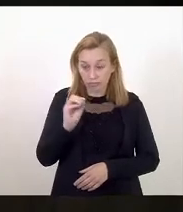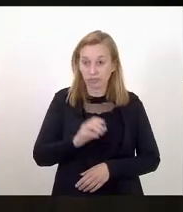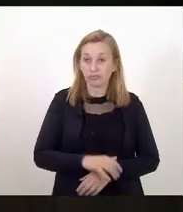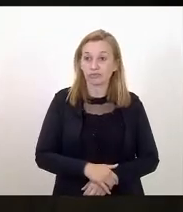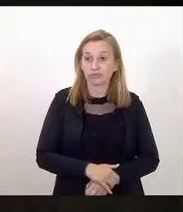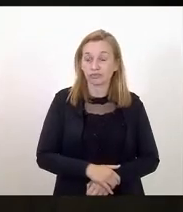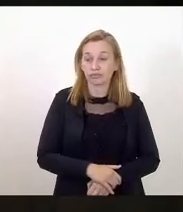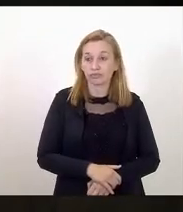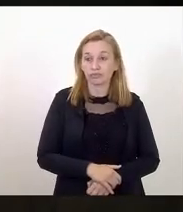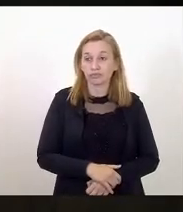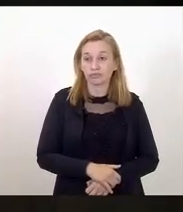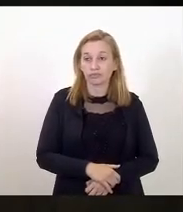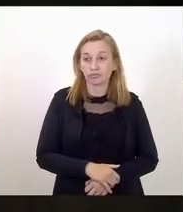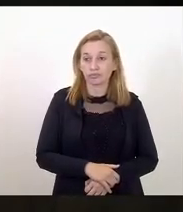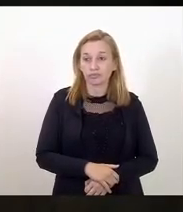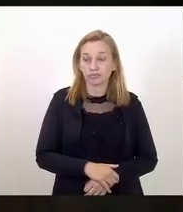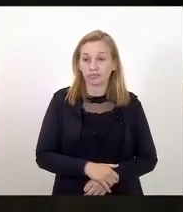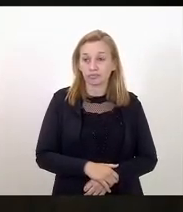19.